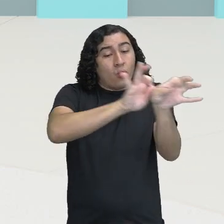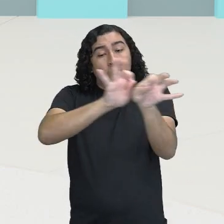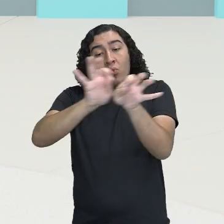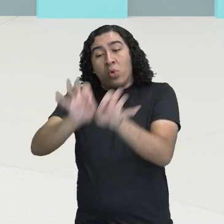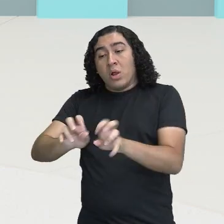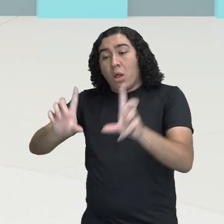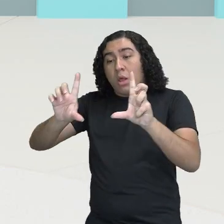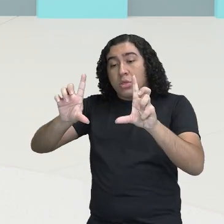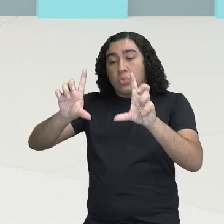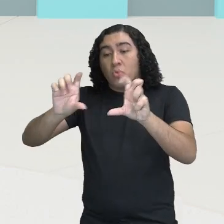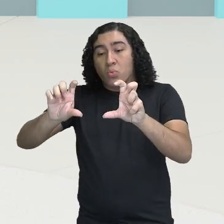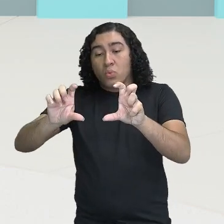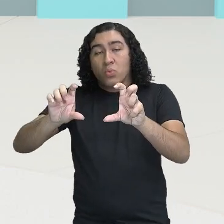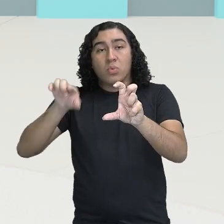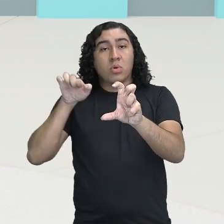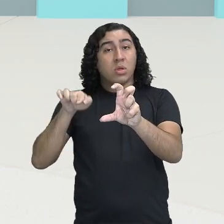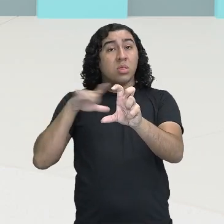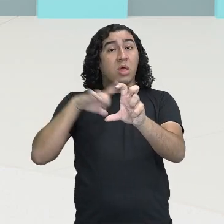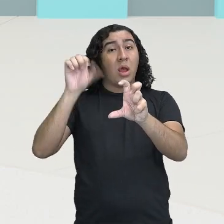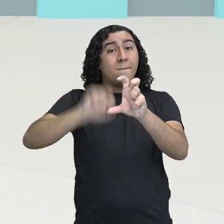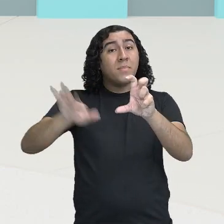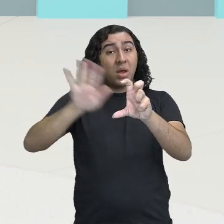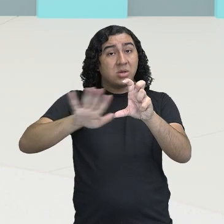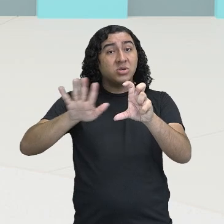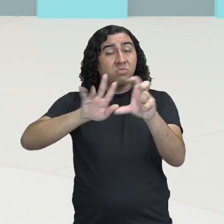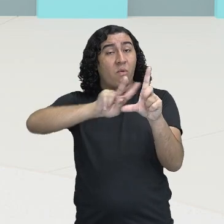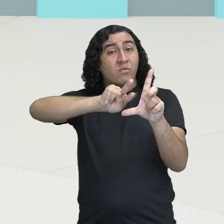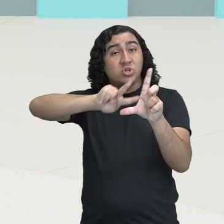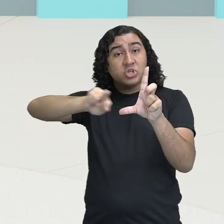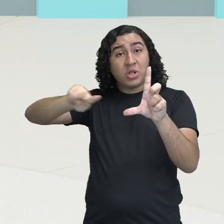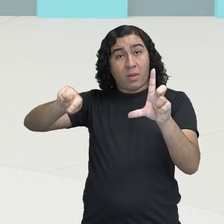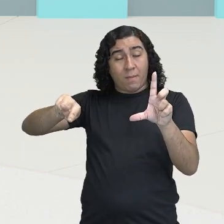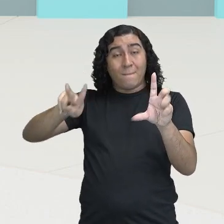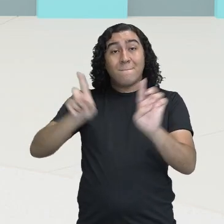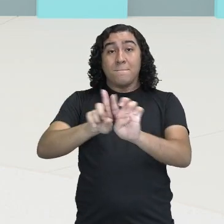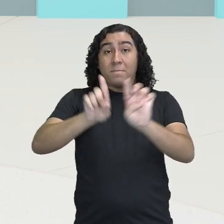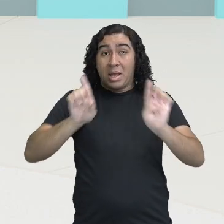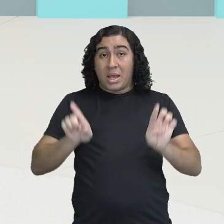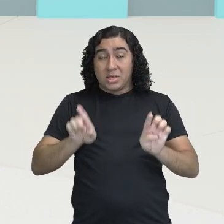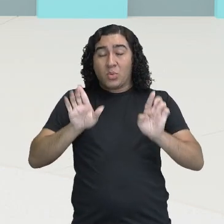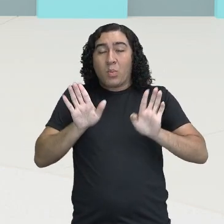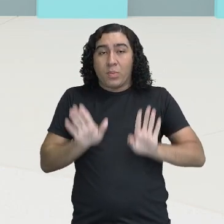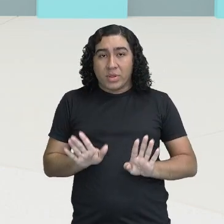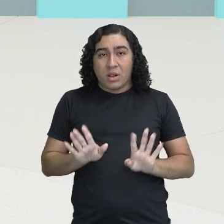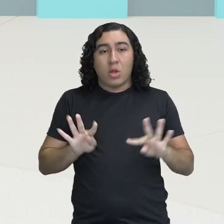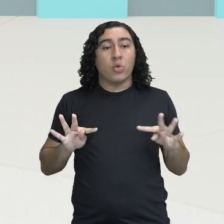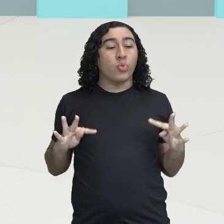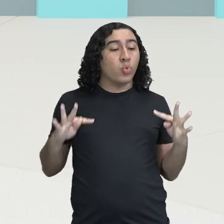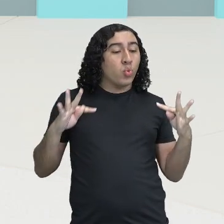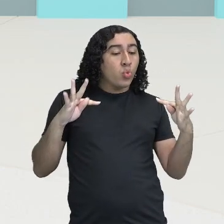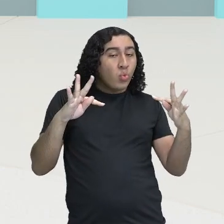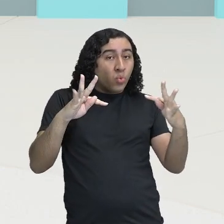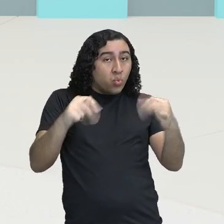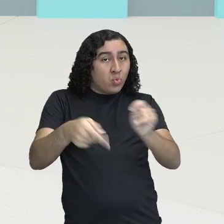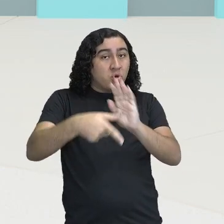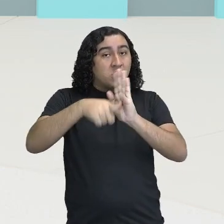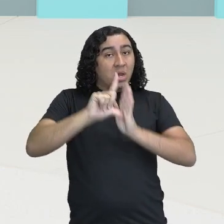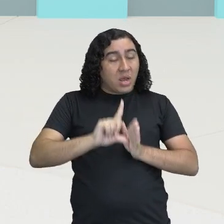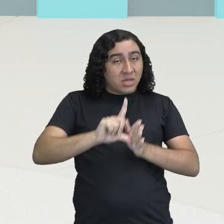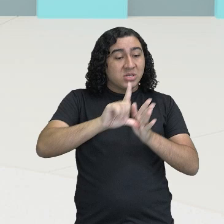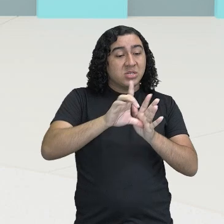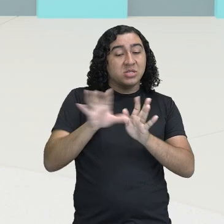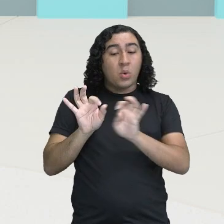ser refletido em uma imagem digital. Porém, tudo que ocorreu antes é